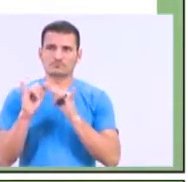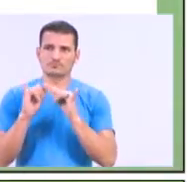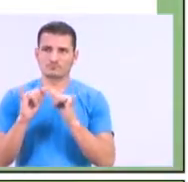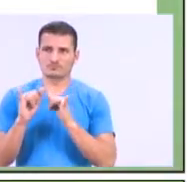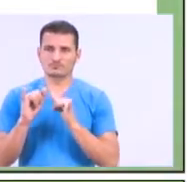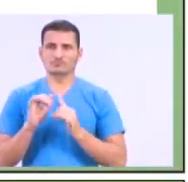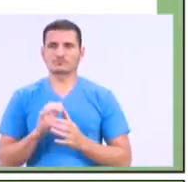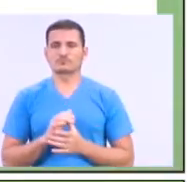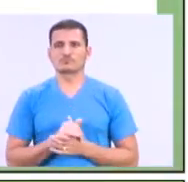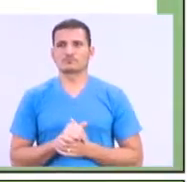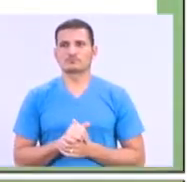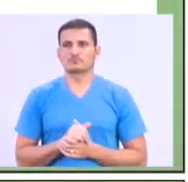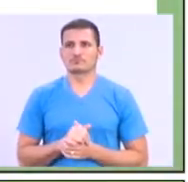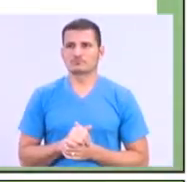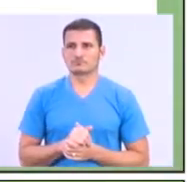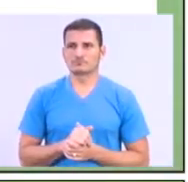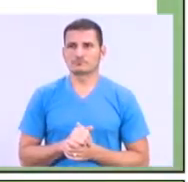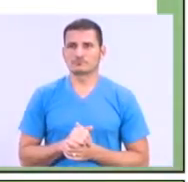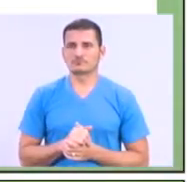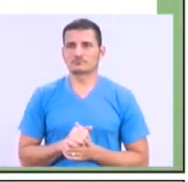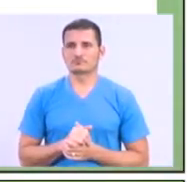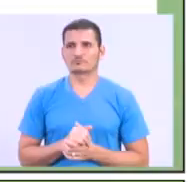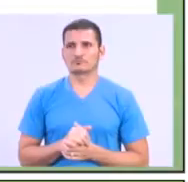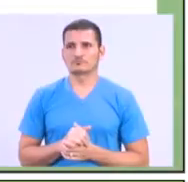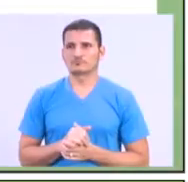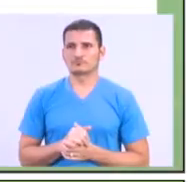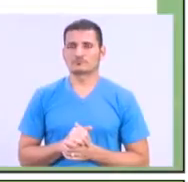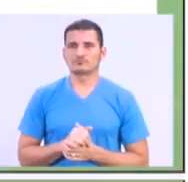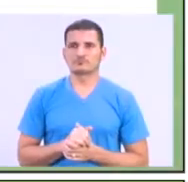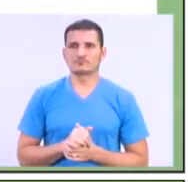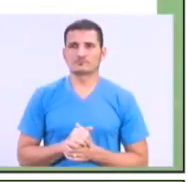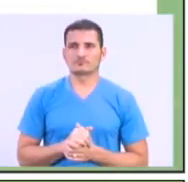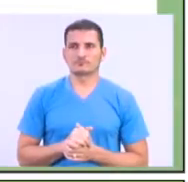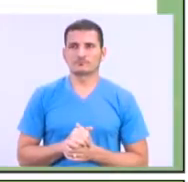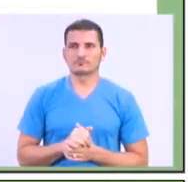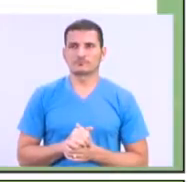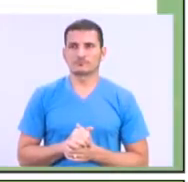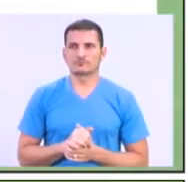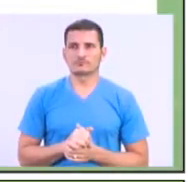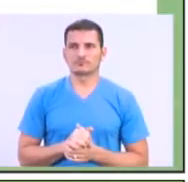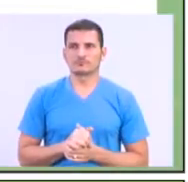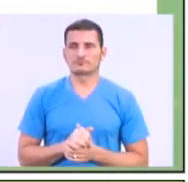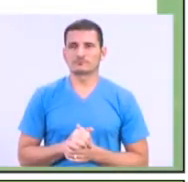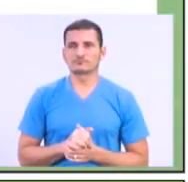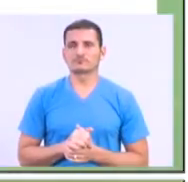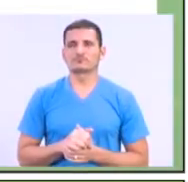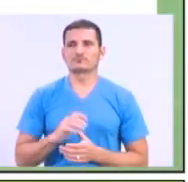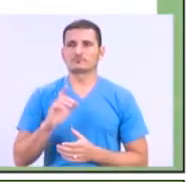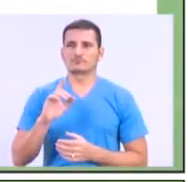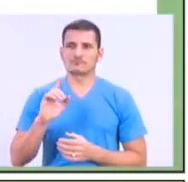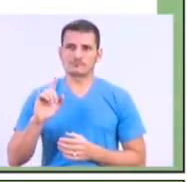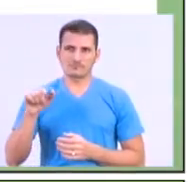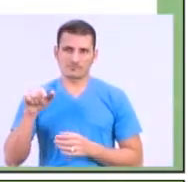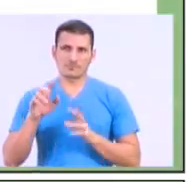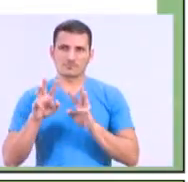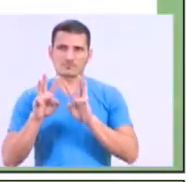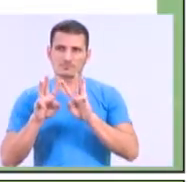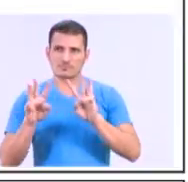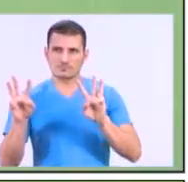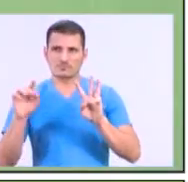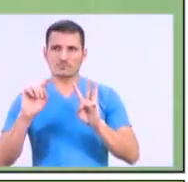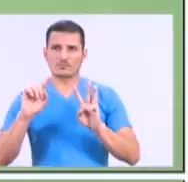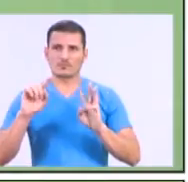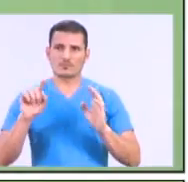que a nossa página, após o processamento dela, né, depois que ela for para o servidor Apache e voltar,